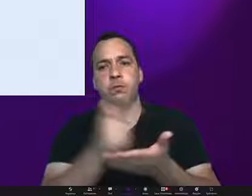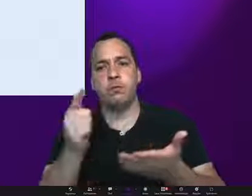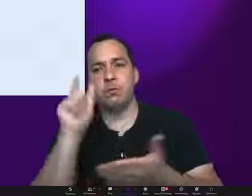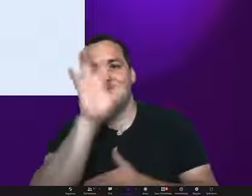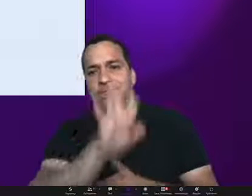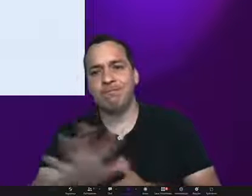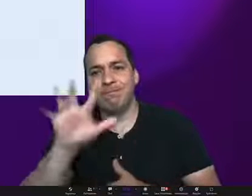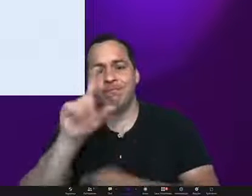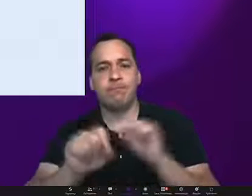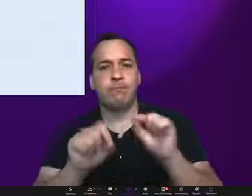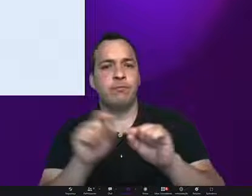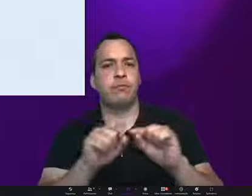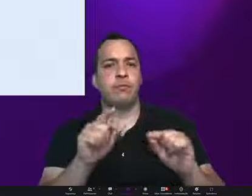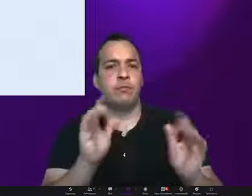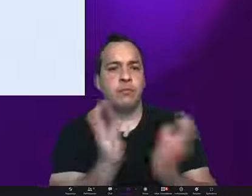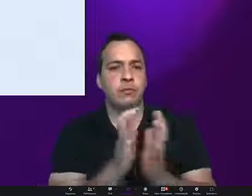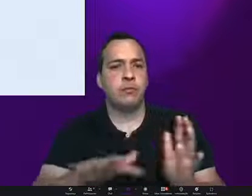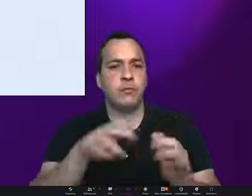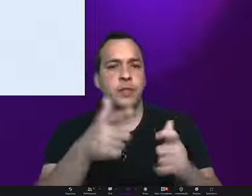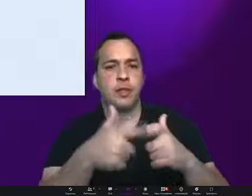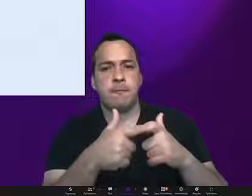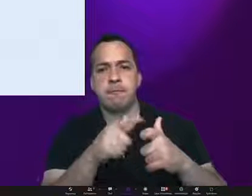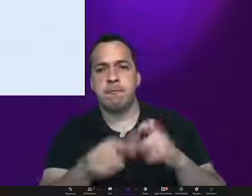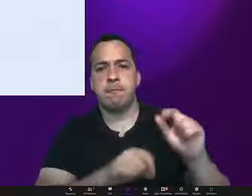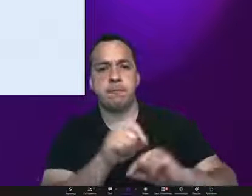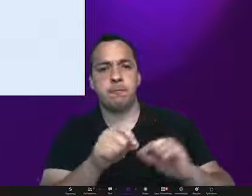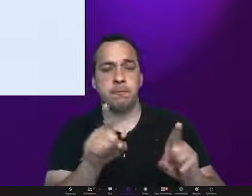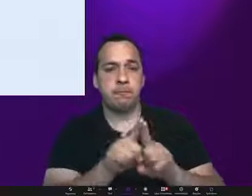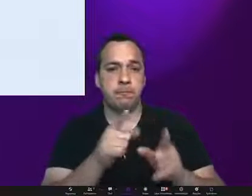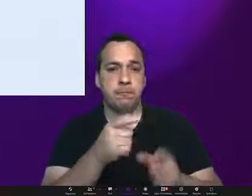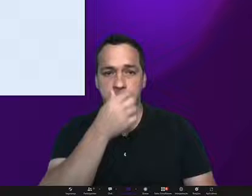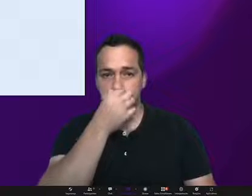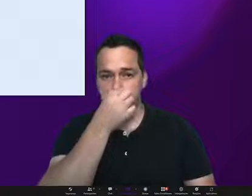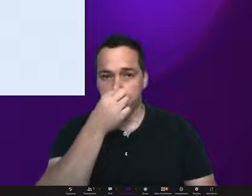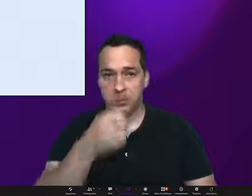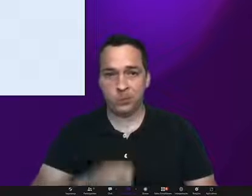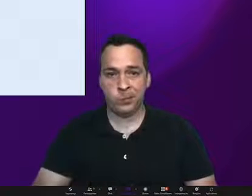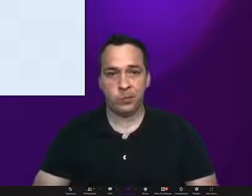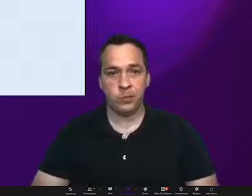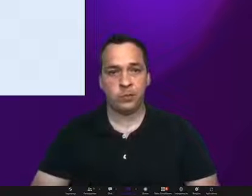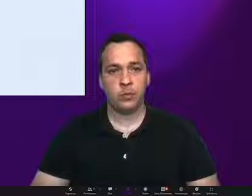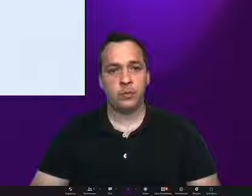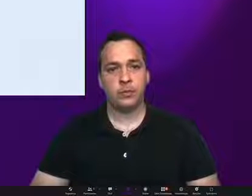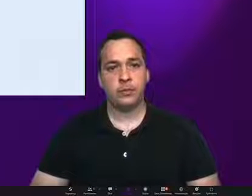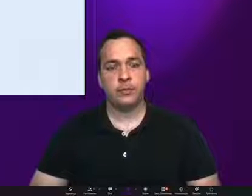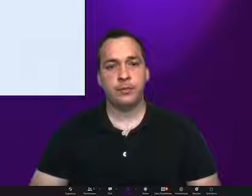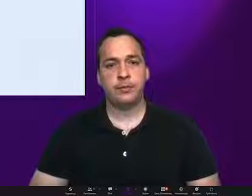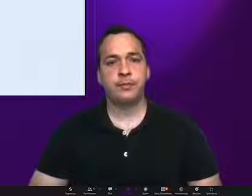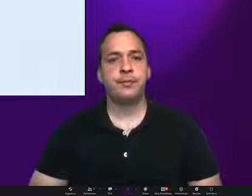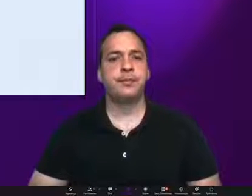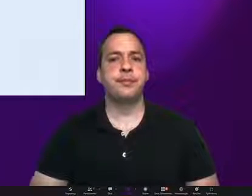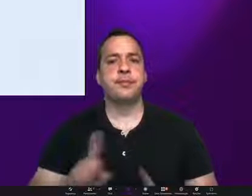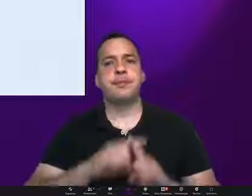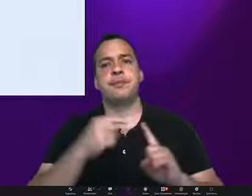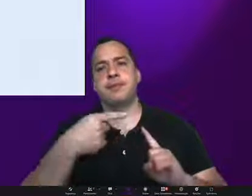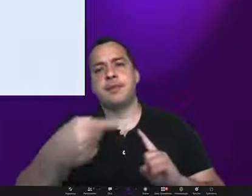médicos e vai continuar circulando por mais de 200 anos,